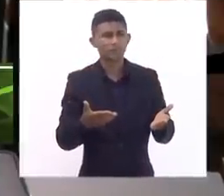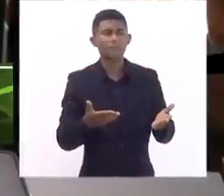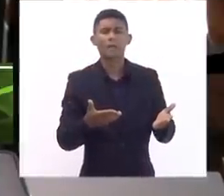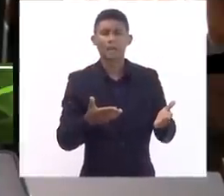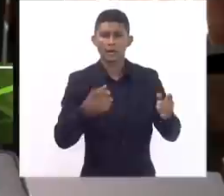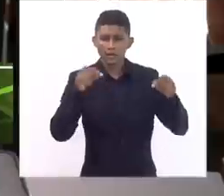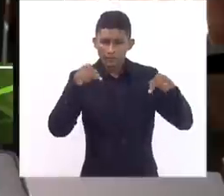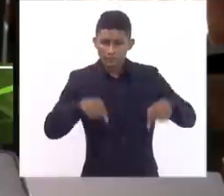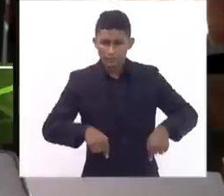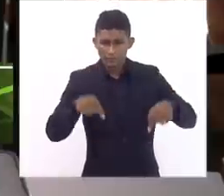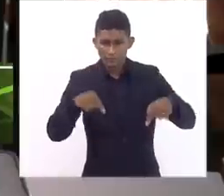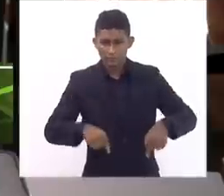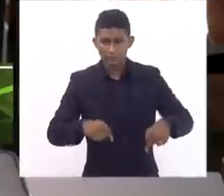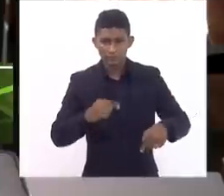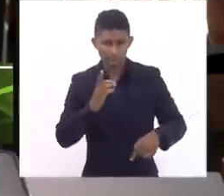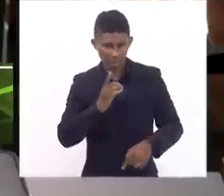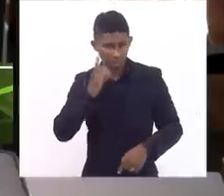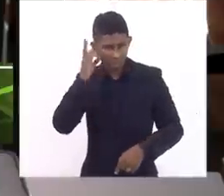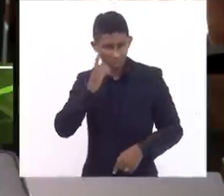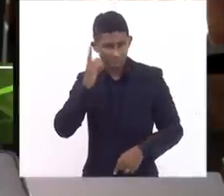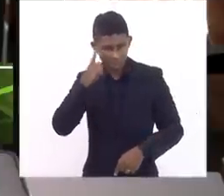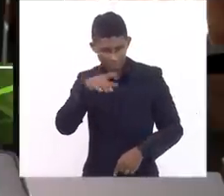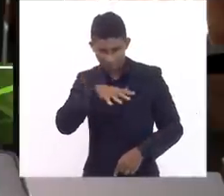parlamento que está aqui